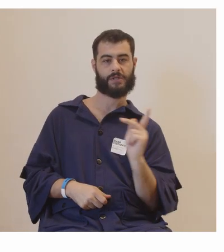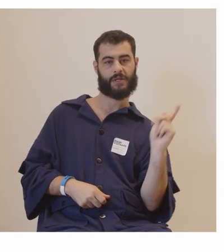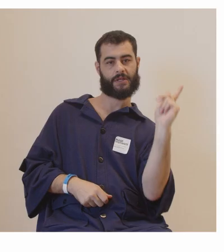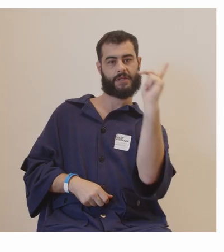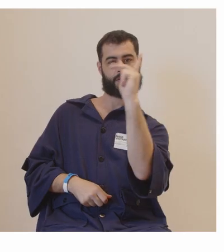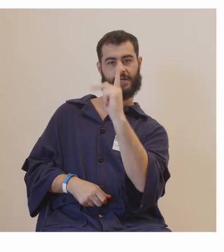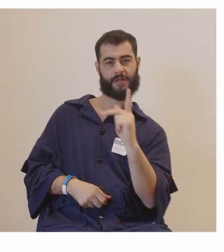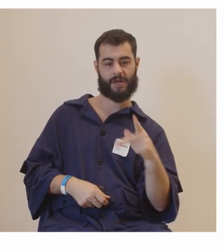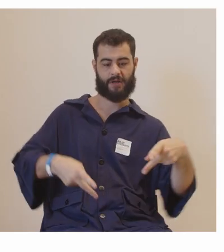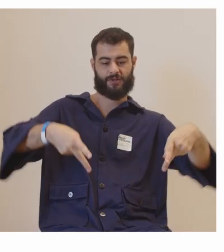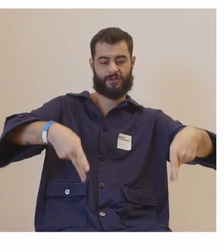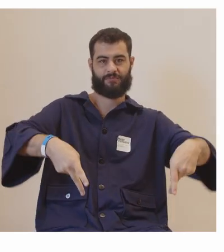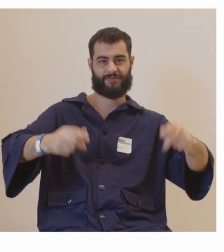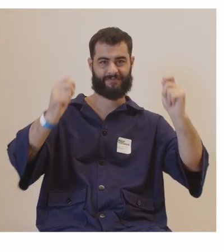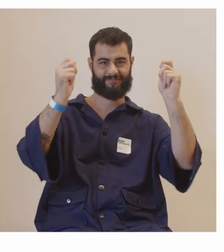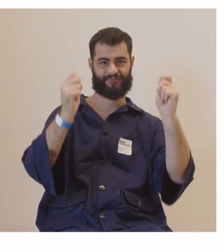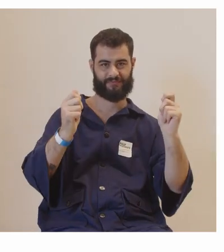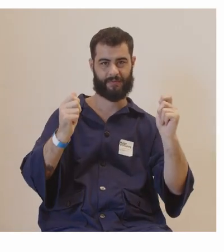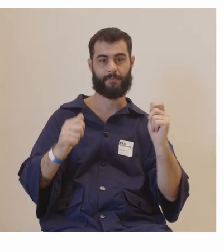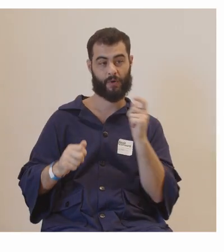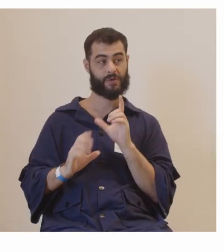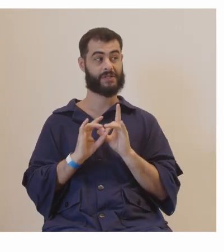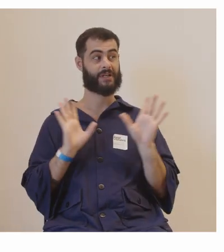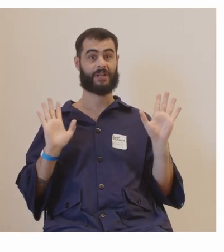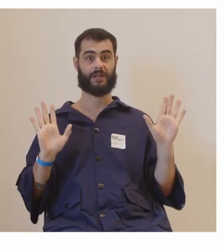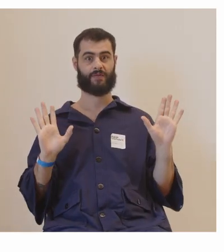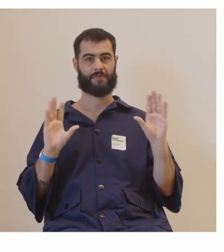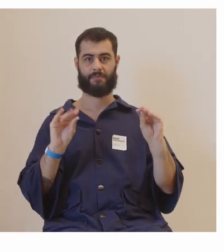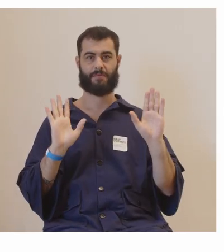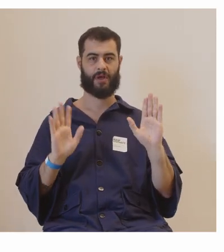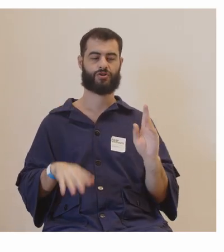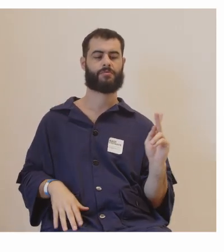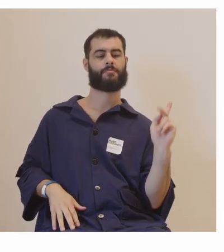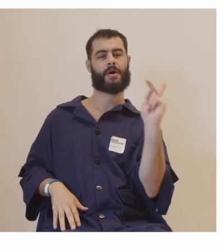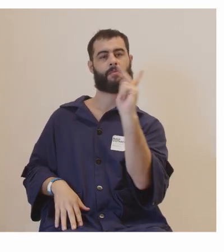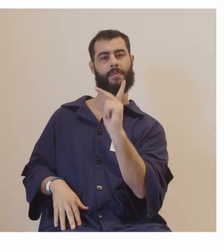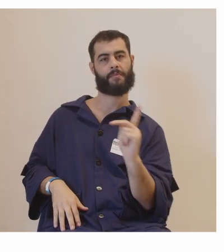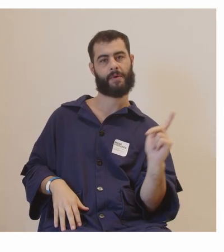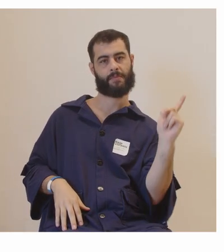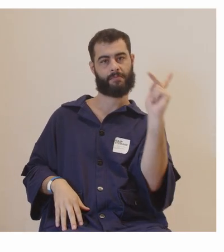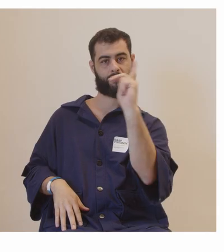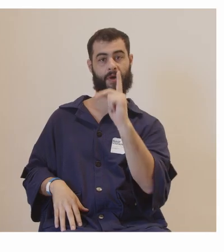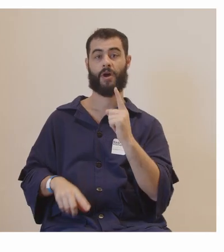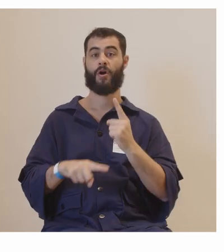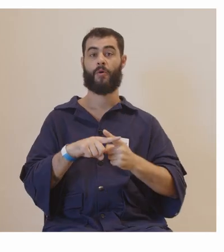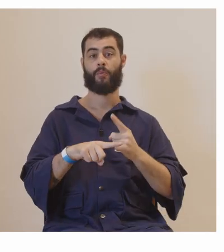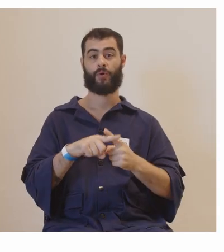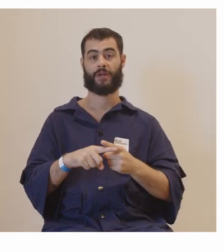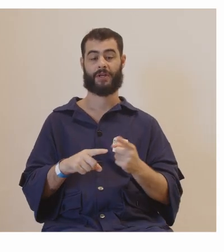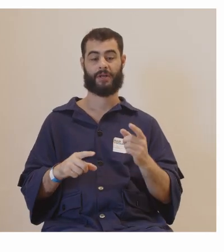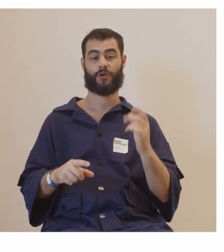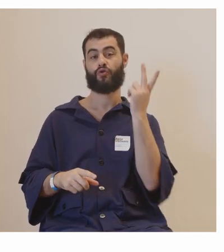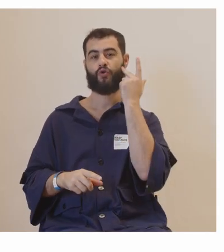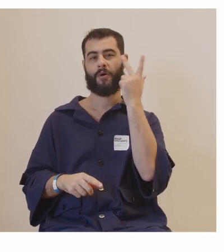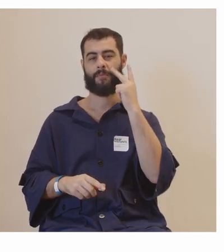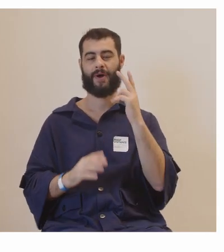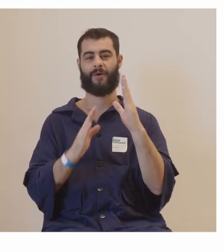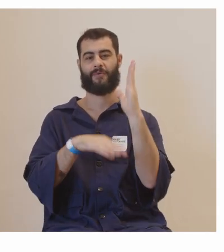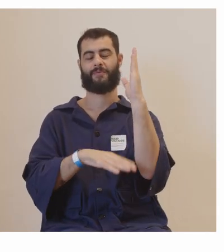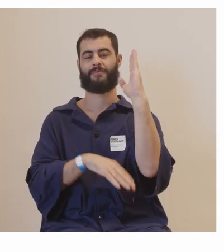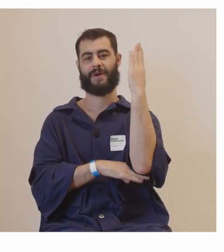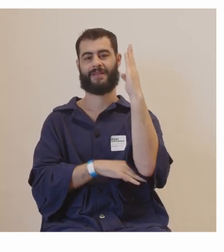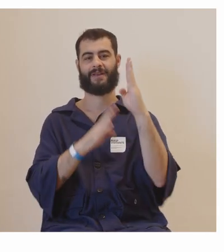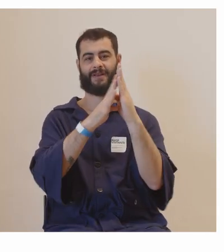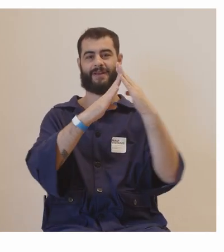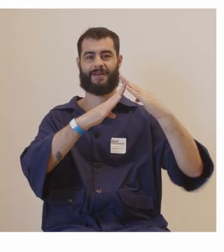sobre ela ao ar livre, né? Que ela é relativamente grande, ela não cabe num cavalete, né? Então, tem uma tentativa